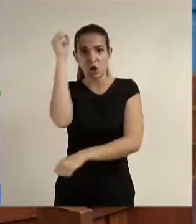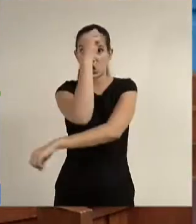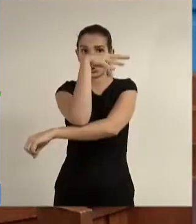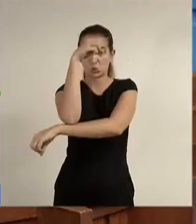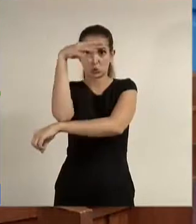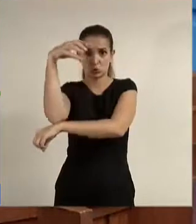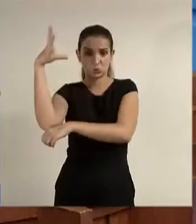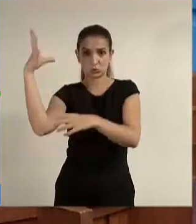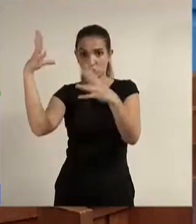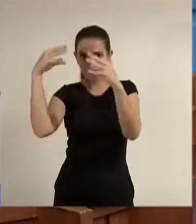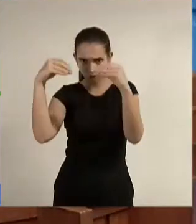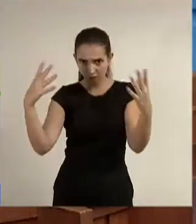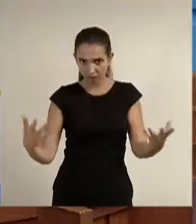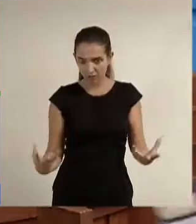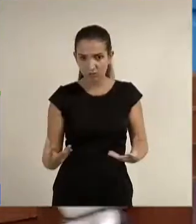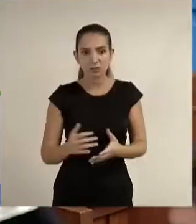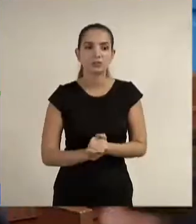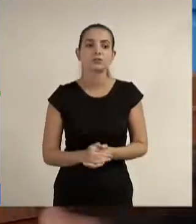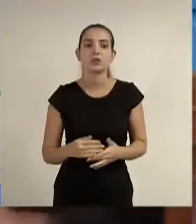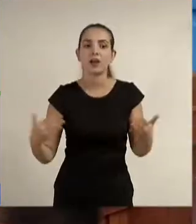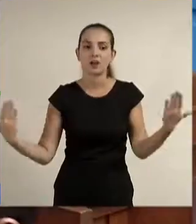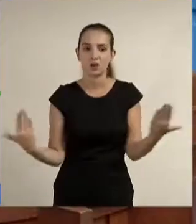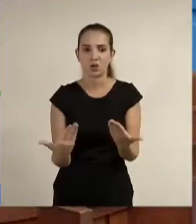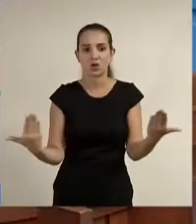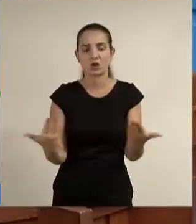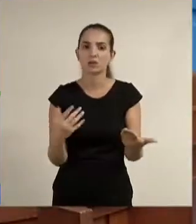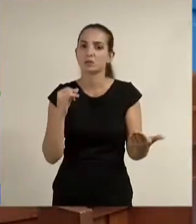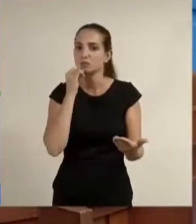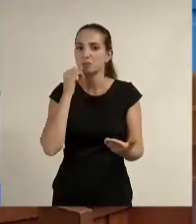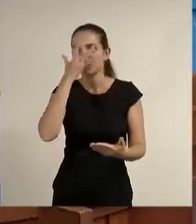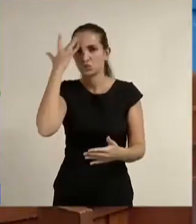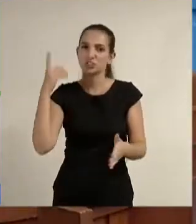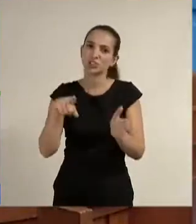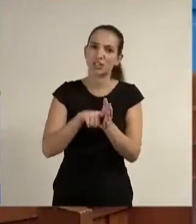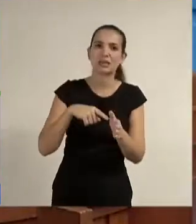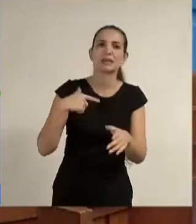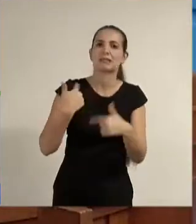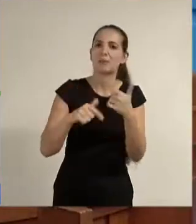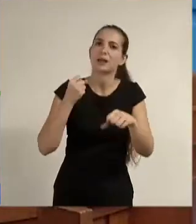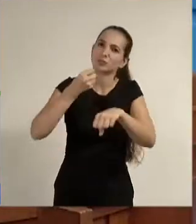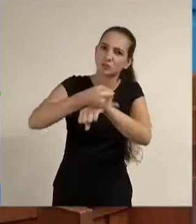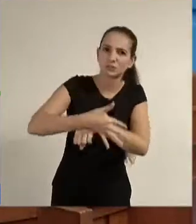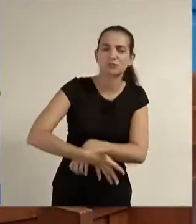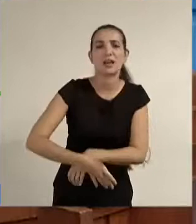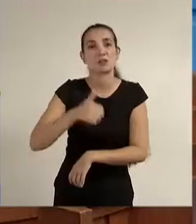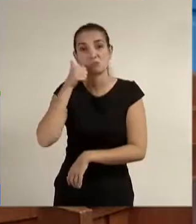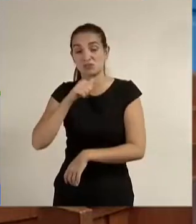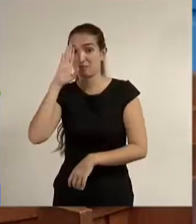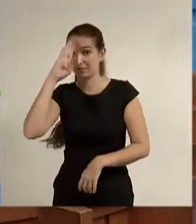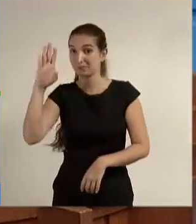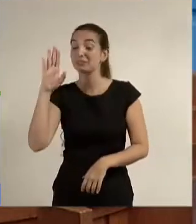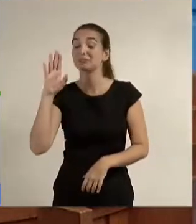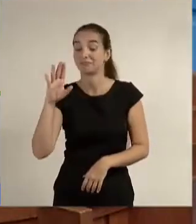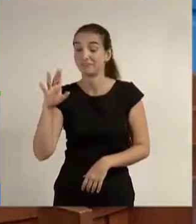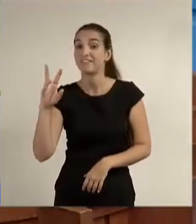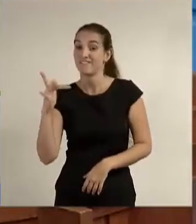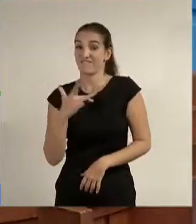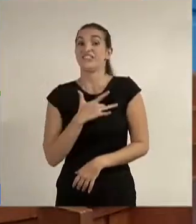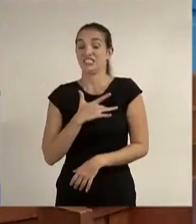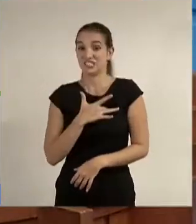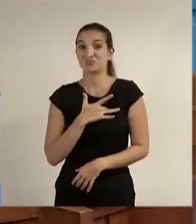As pessoas estão desesperadas porque saem de madrugada ou chegam de madrugada do trabalho, da faculdade. As mulheres, principalmente, são as maiores